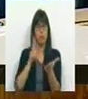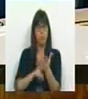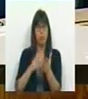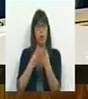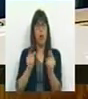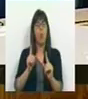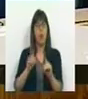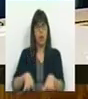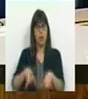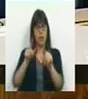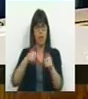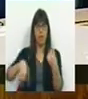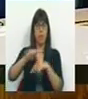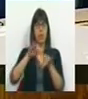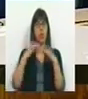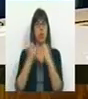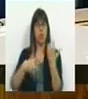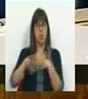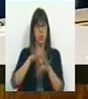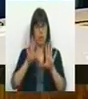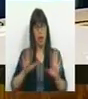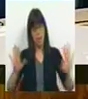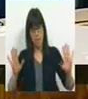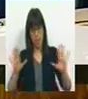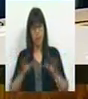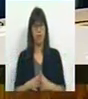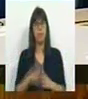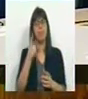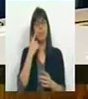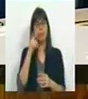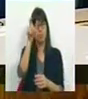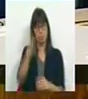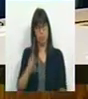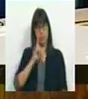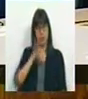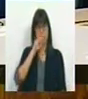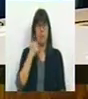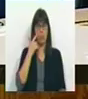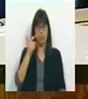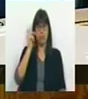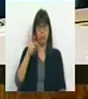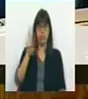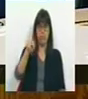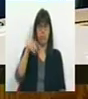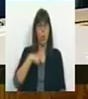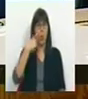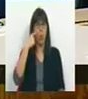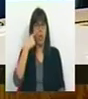em desenvolvimento da sociedade. De qualquer modo, conhecendo a Sra. Ministra há muitos anos, como